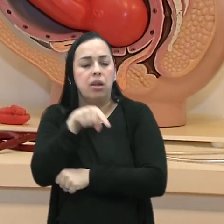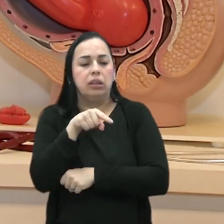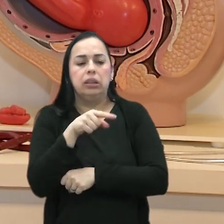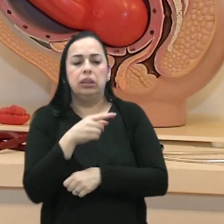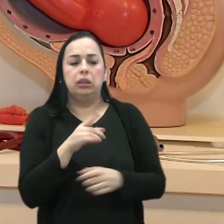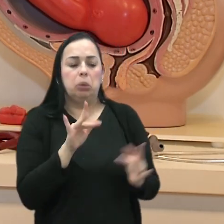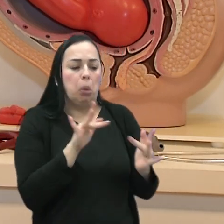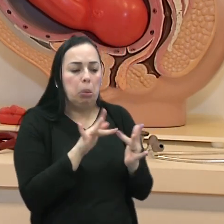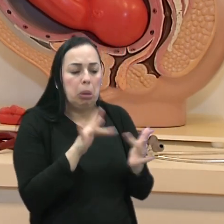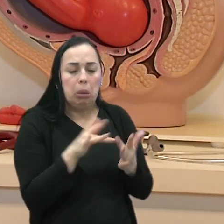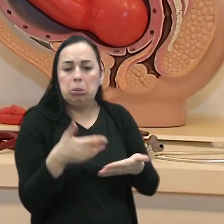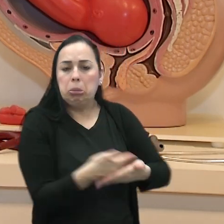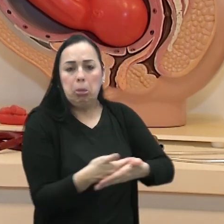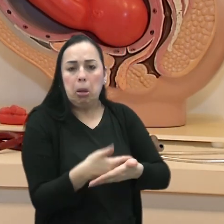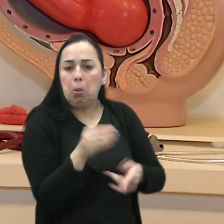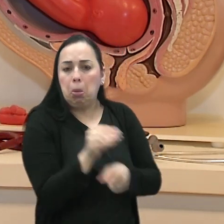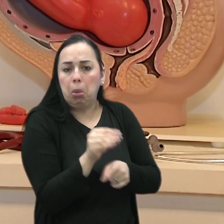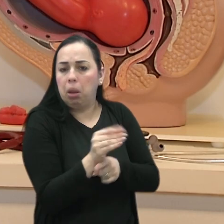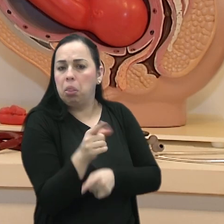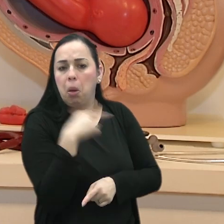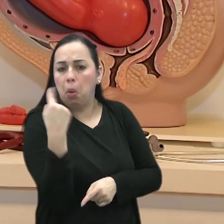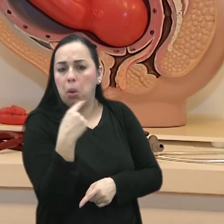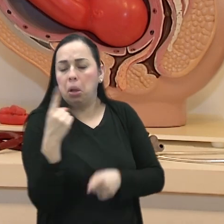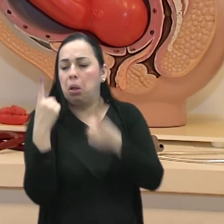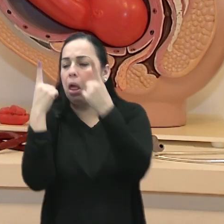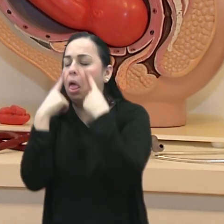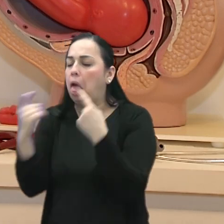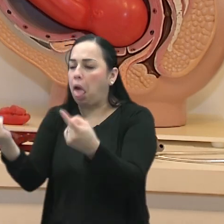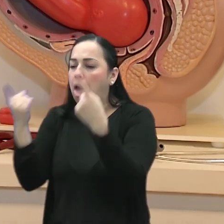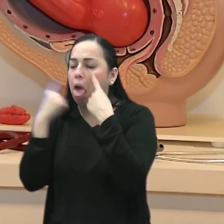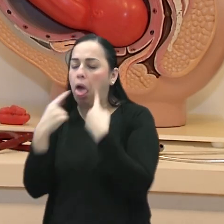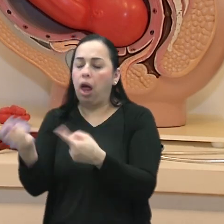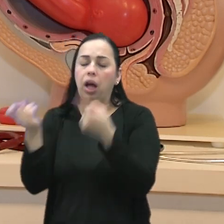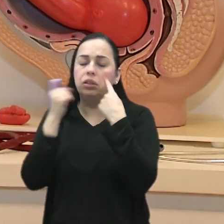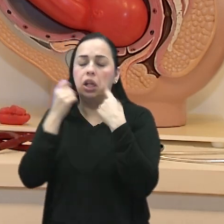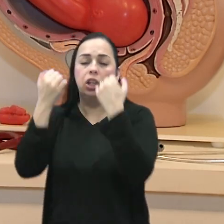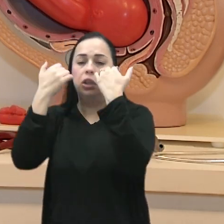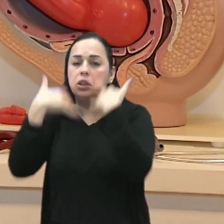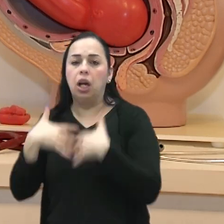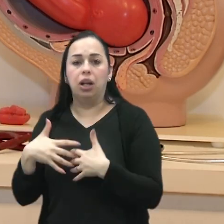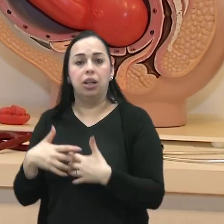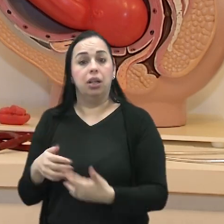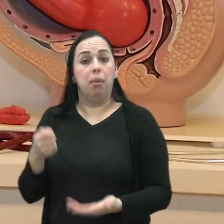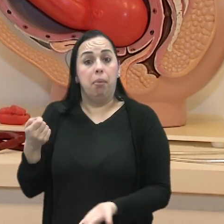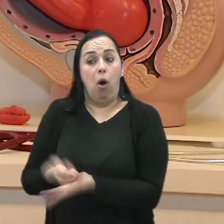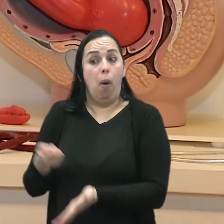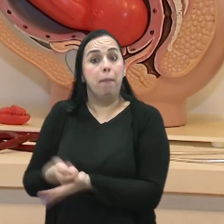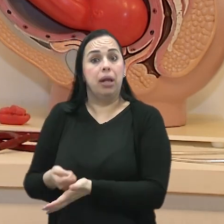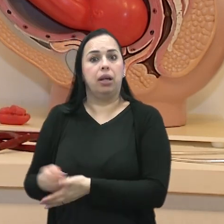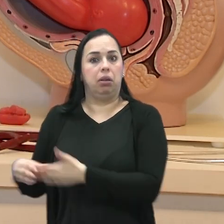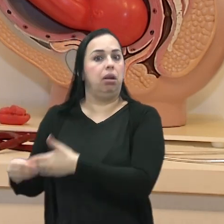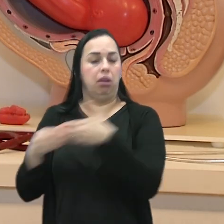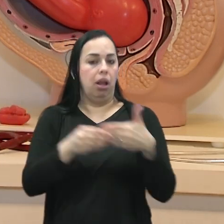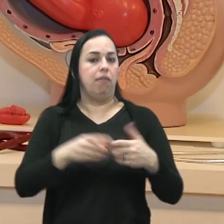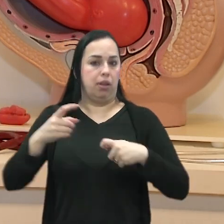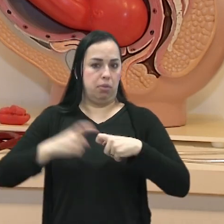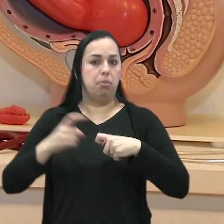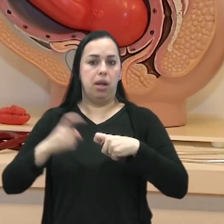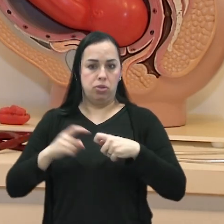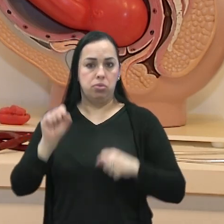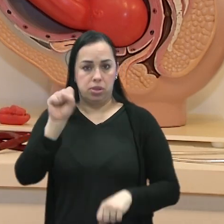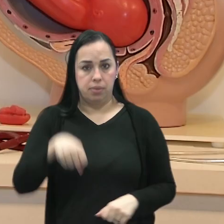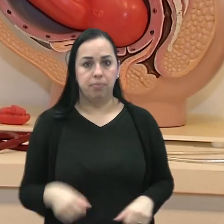de lidar com o bebê, não consegue cuidar, só quer chorar, se trancar. Essa, sim, obrigatoriamente precisa de um